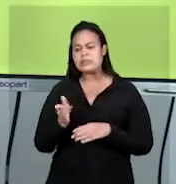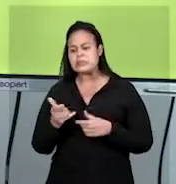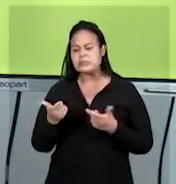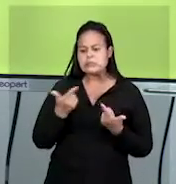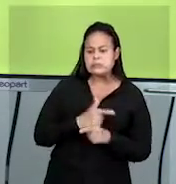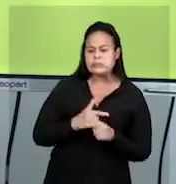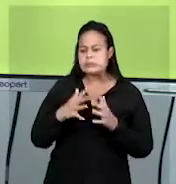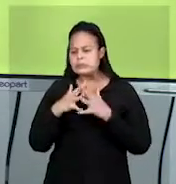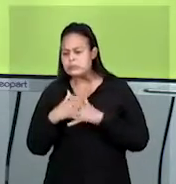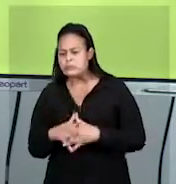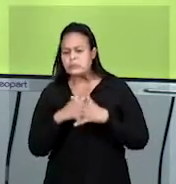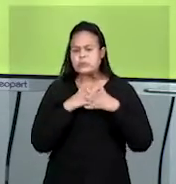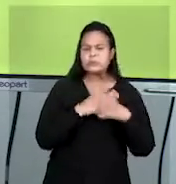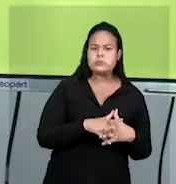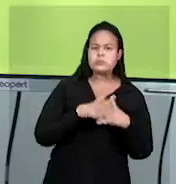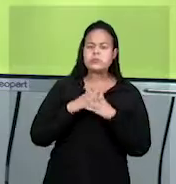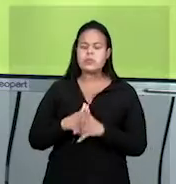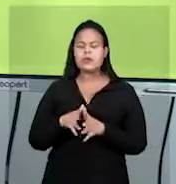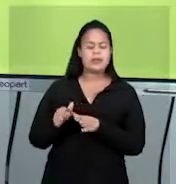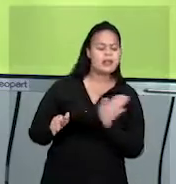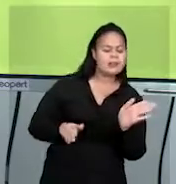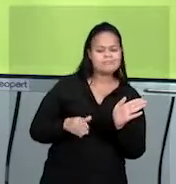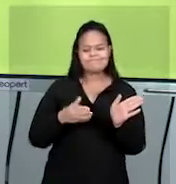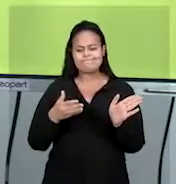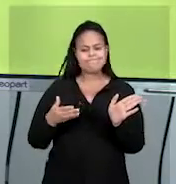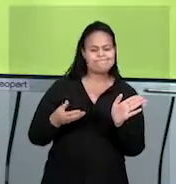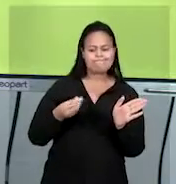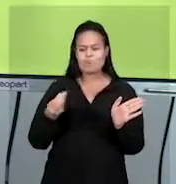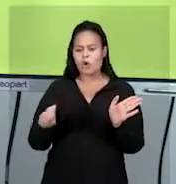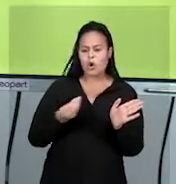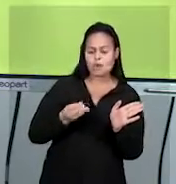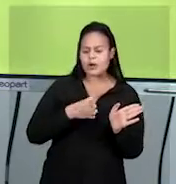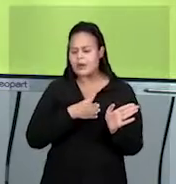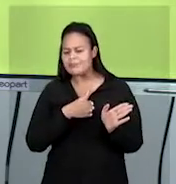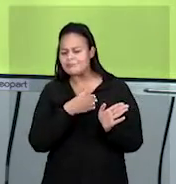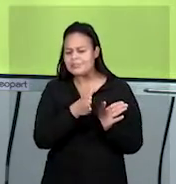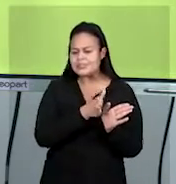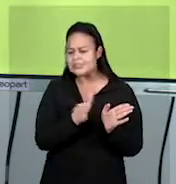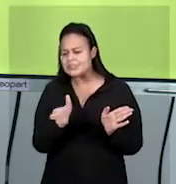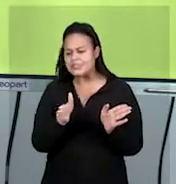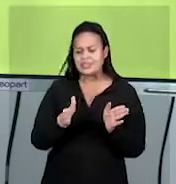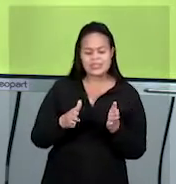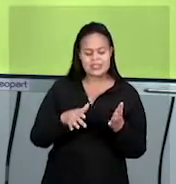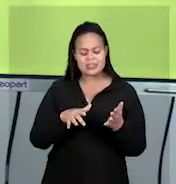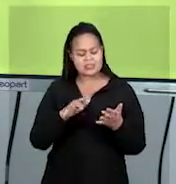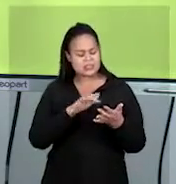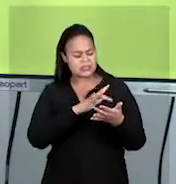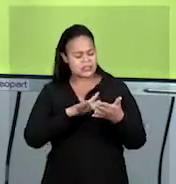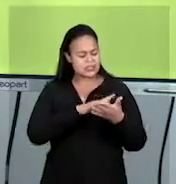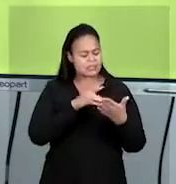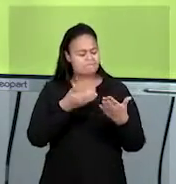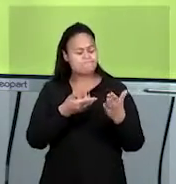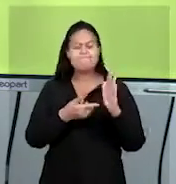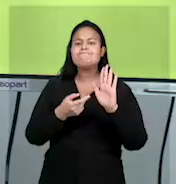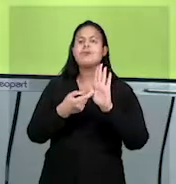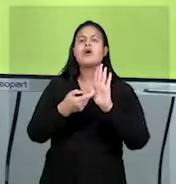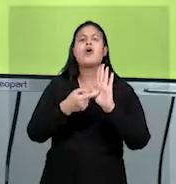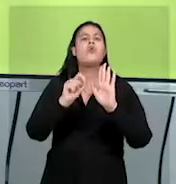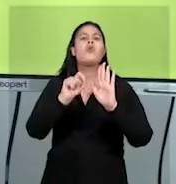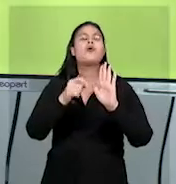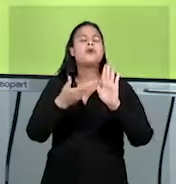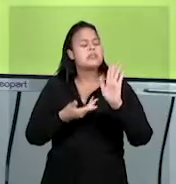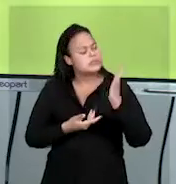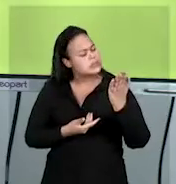consegue se guiar nisso, né? Às vezes o mapa fala vira à direita, a pessoa não consegue entender que o que está ali na tela do celular representa uma realidade que de fato